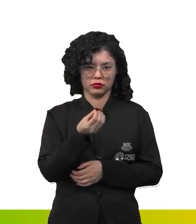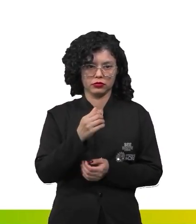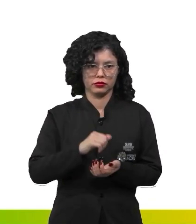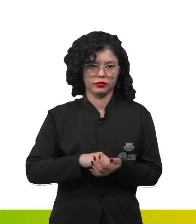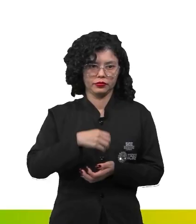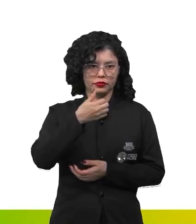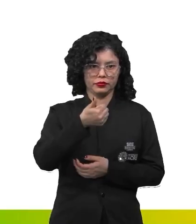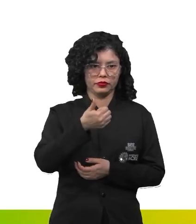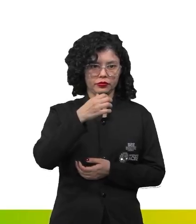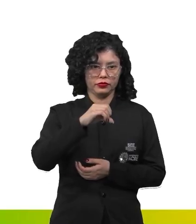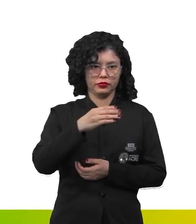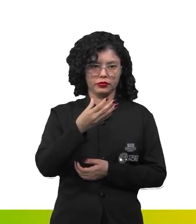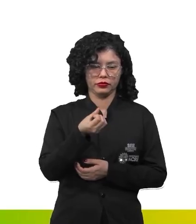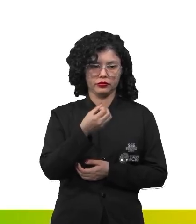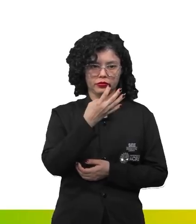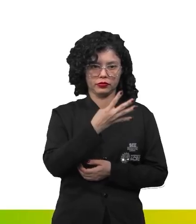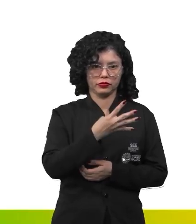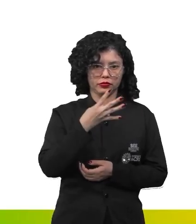1960,